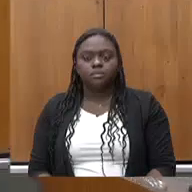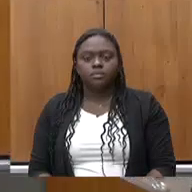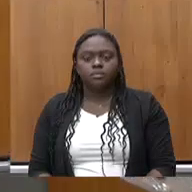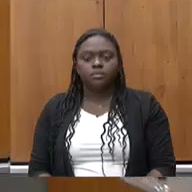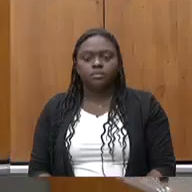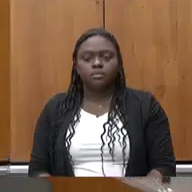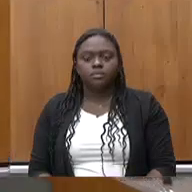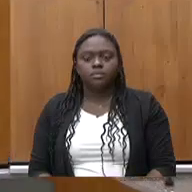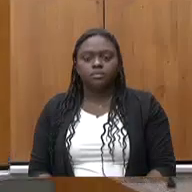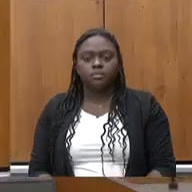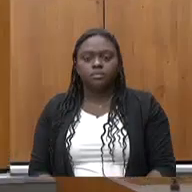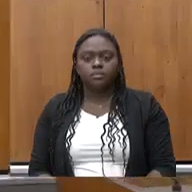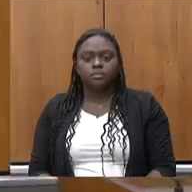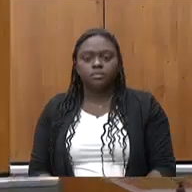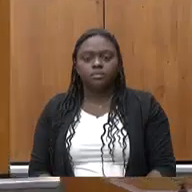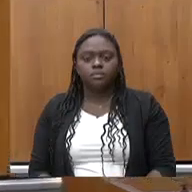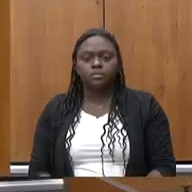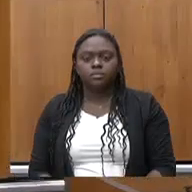Obrigado.